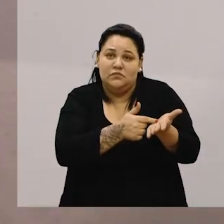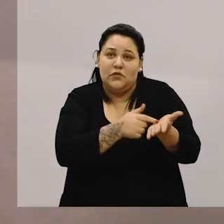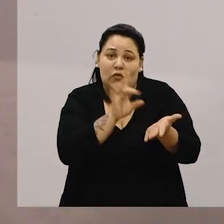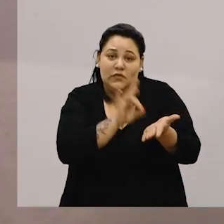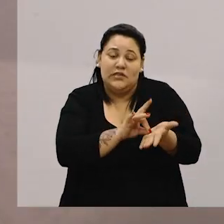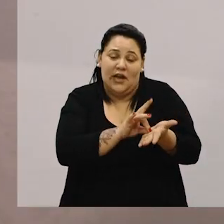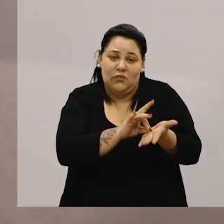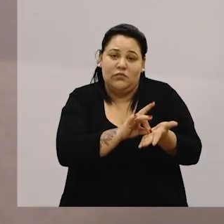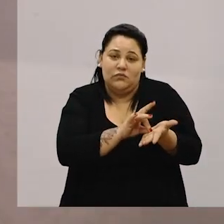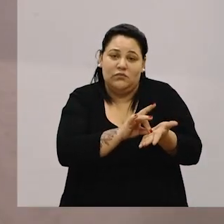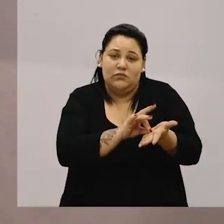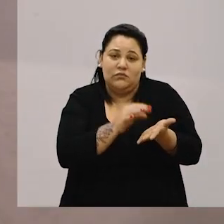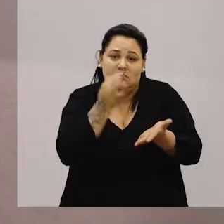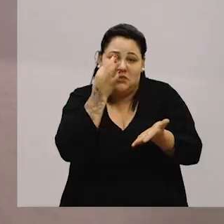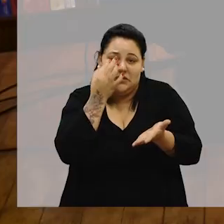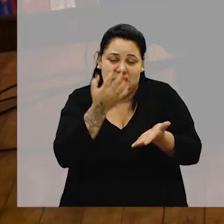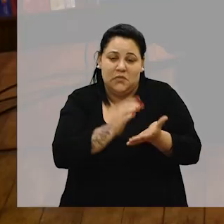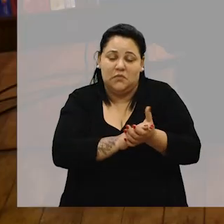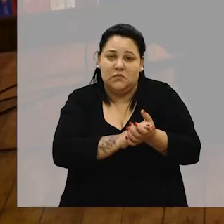algo comum.